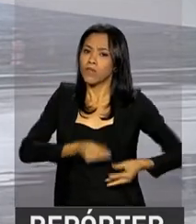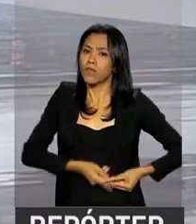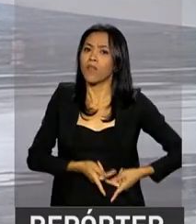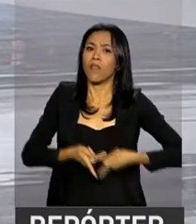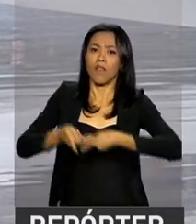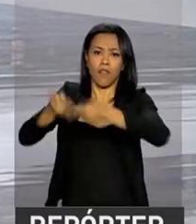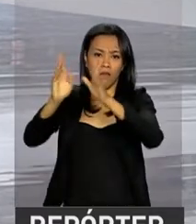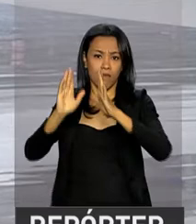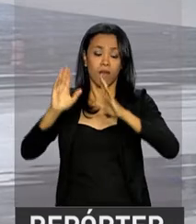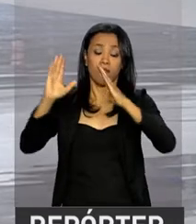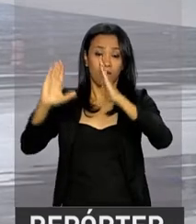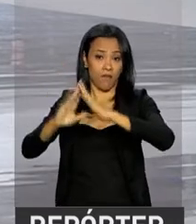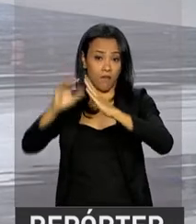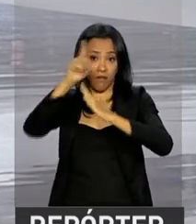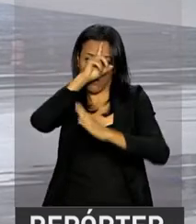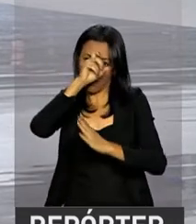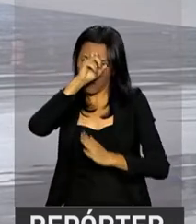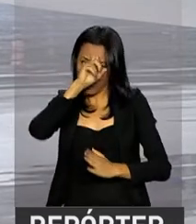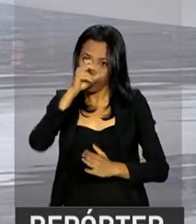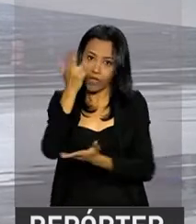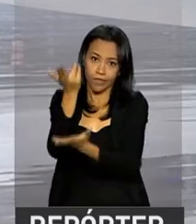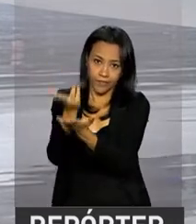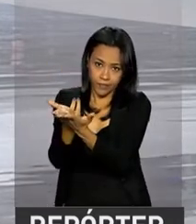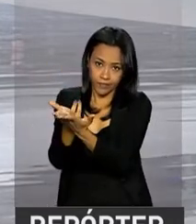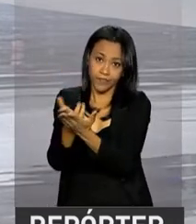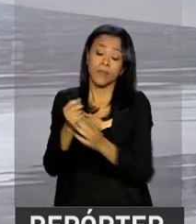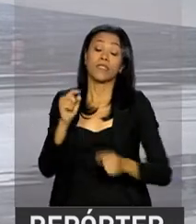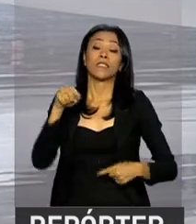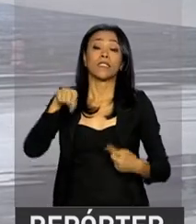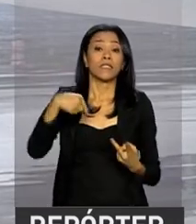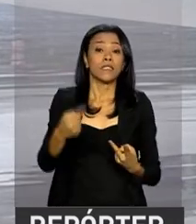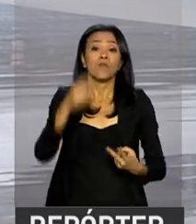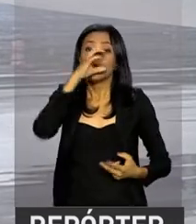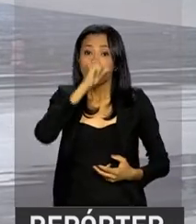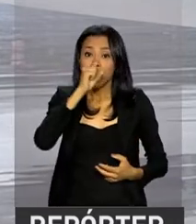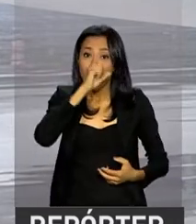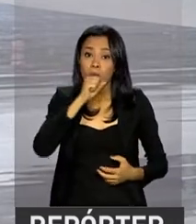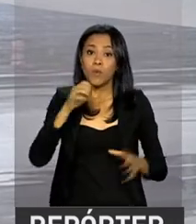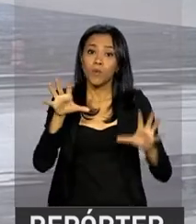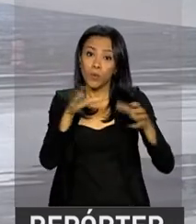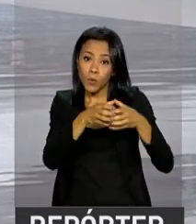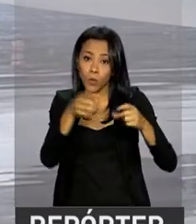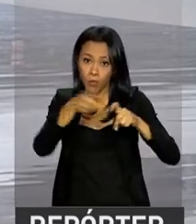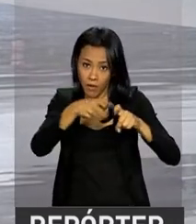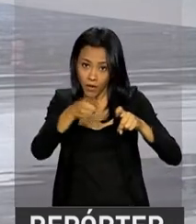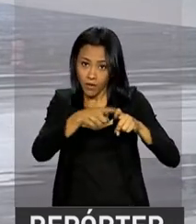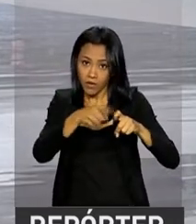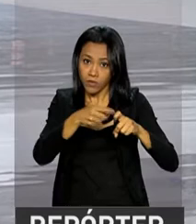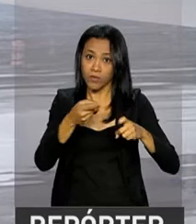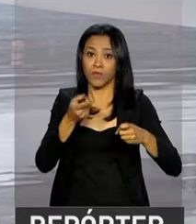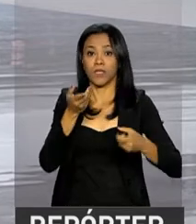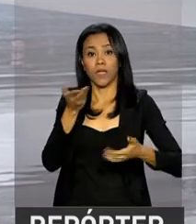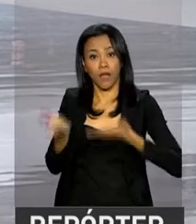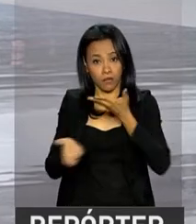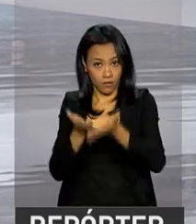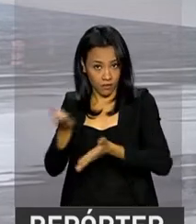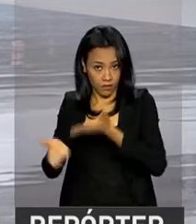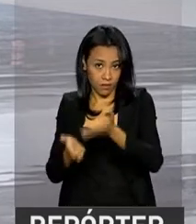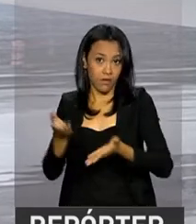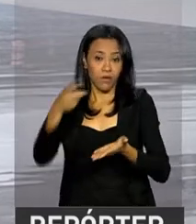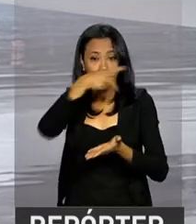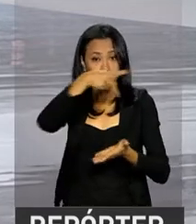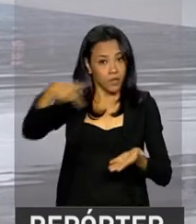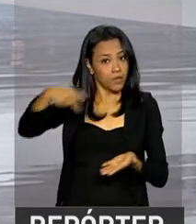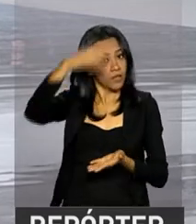unidade de terapia semi intensiva no sábado a equipe médica que atendeu o michel temer